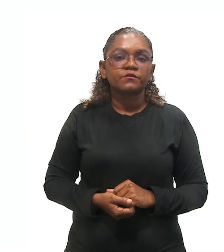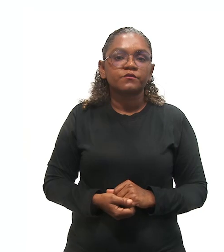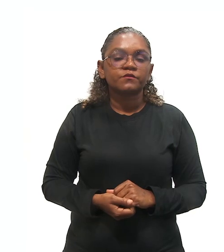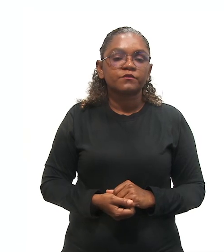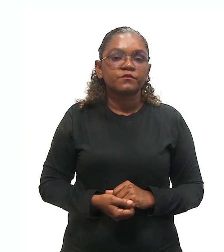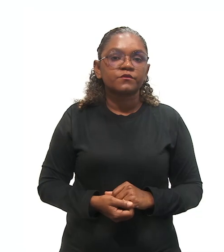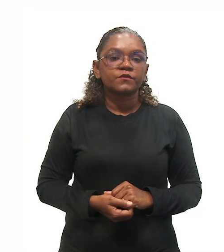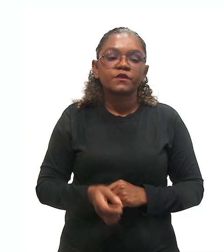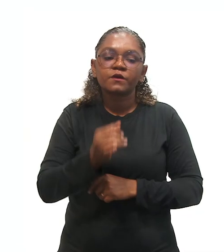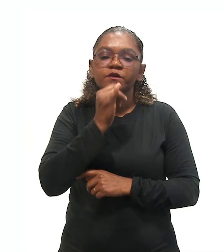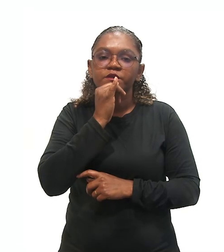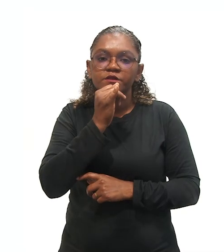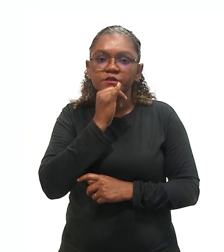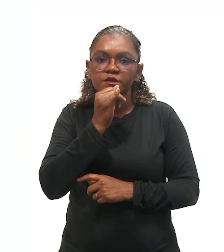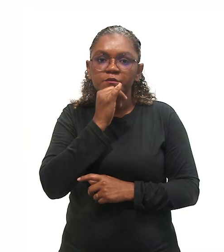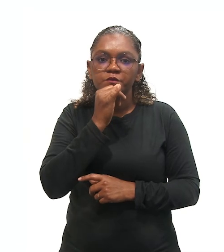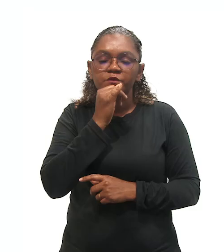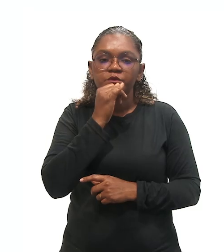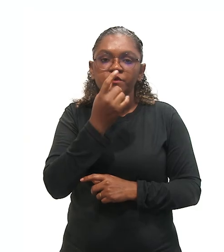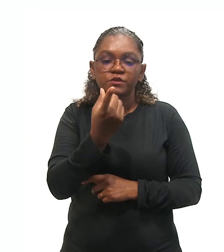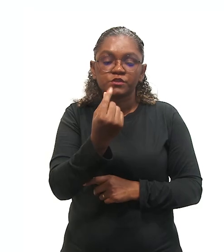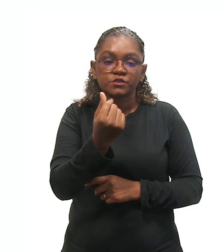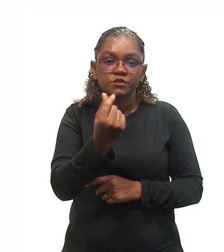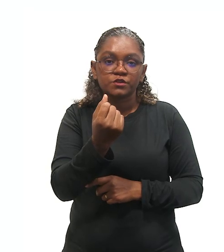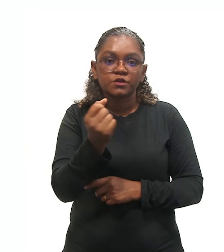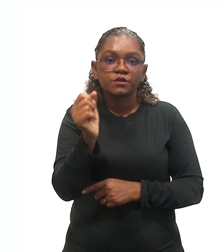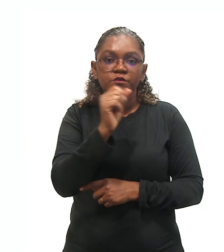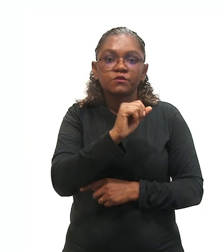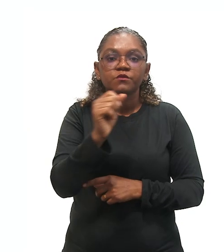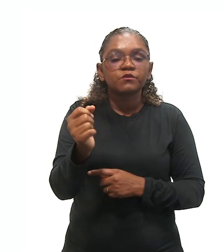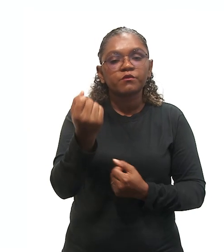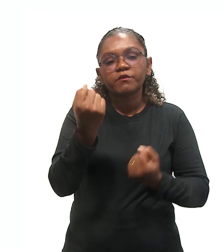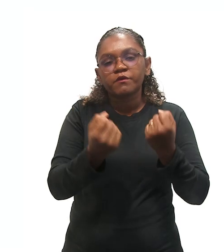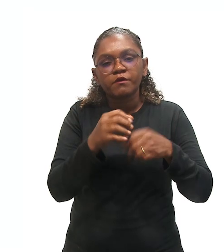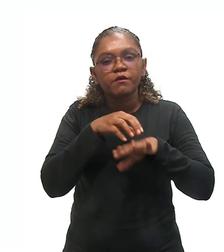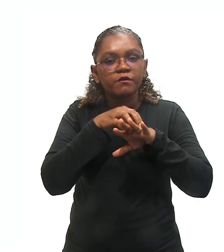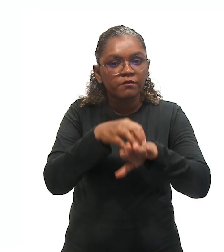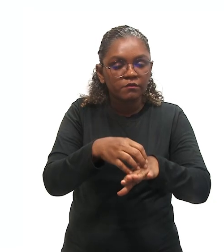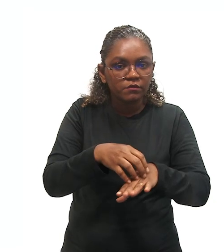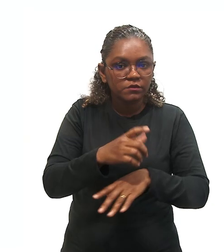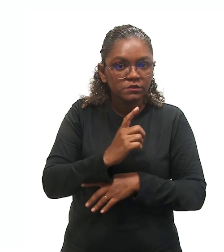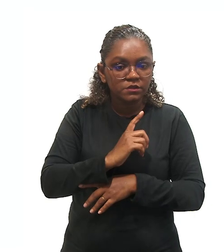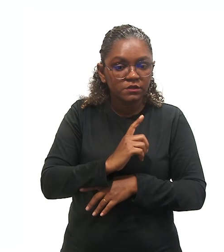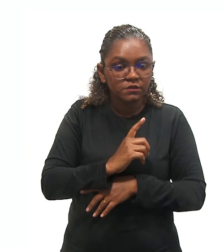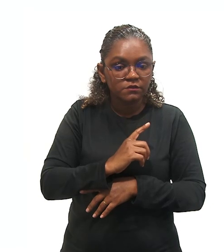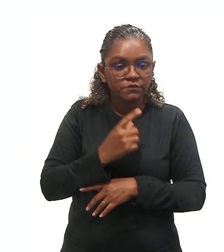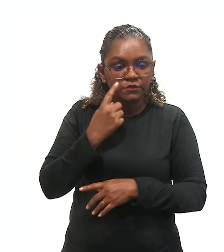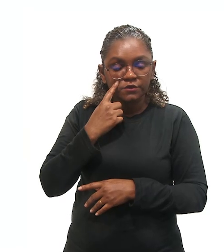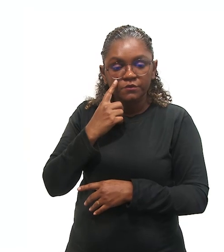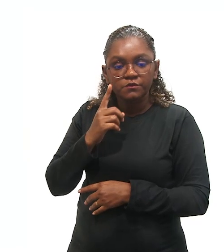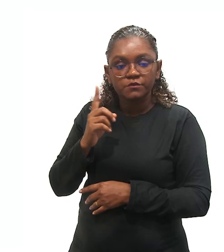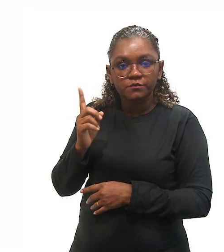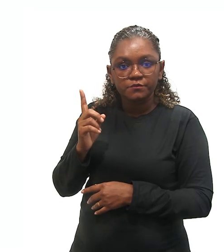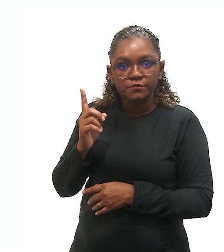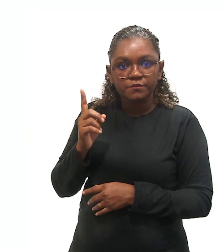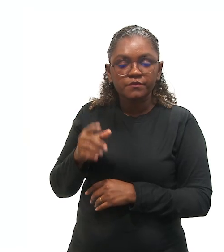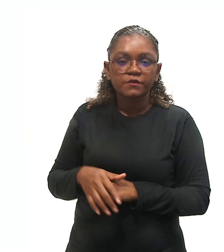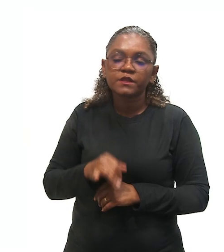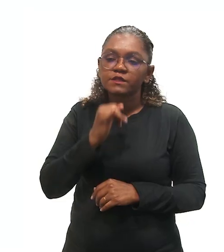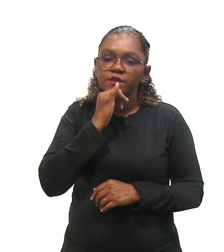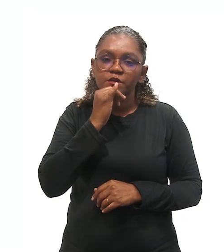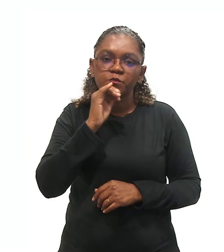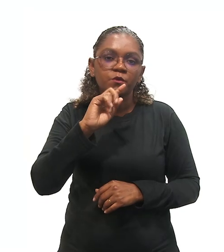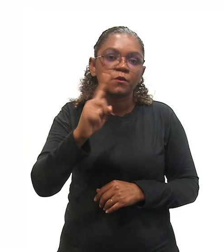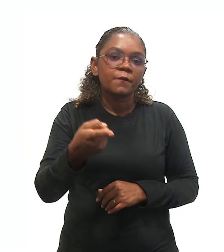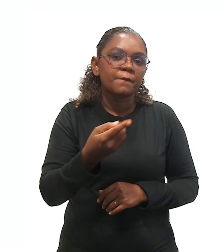veículo no ativo, saiu fornecedor. Veículo,